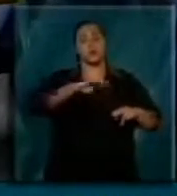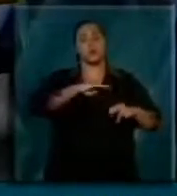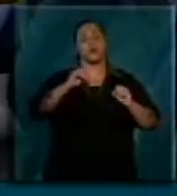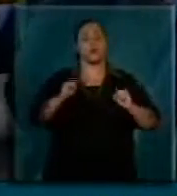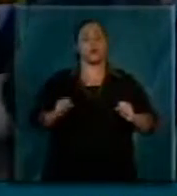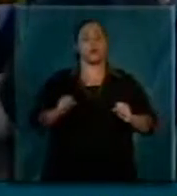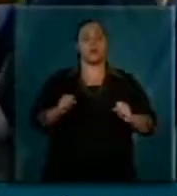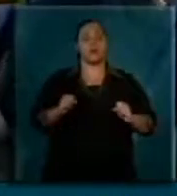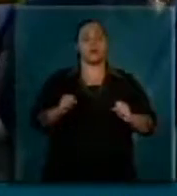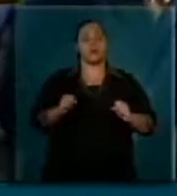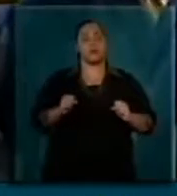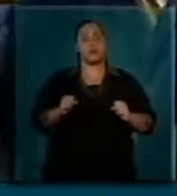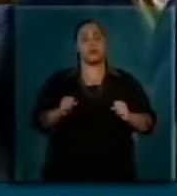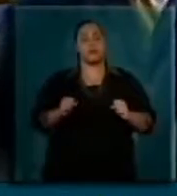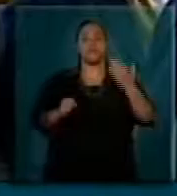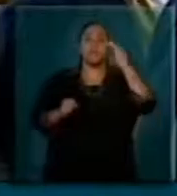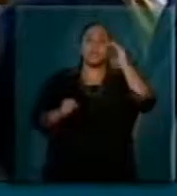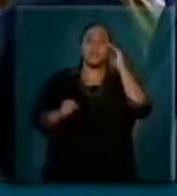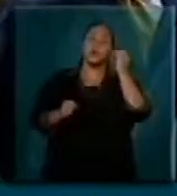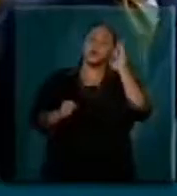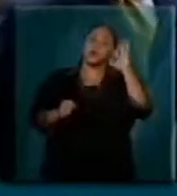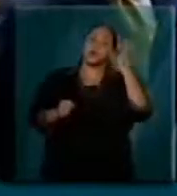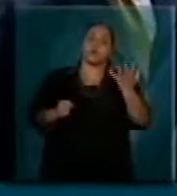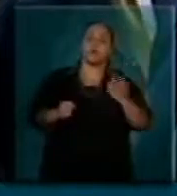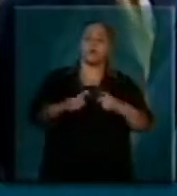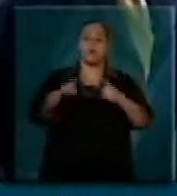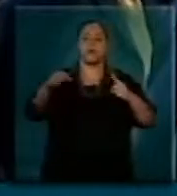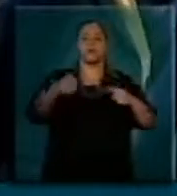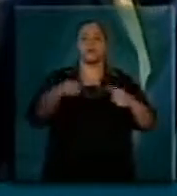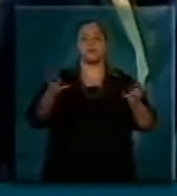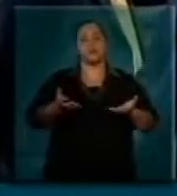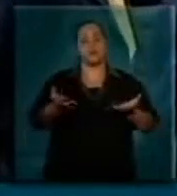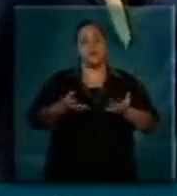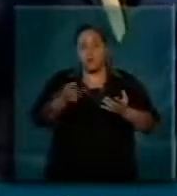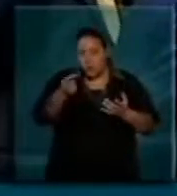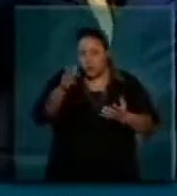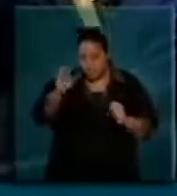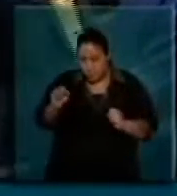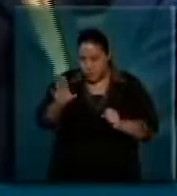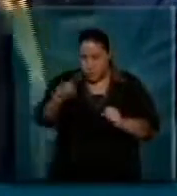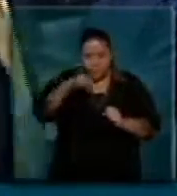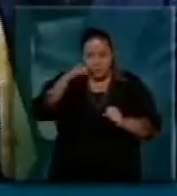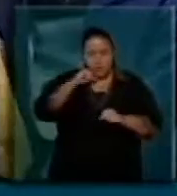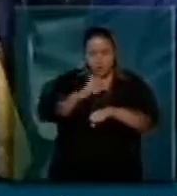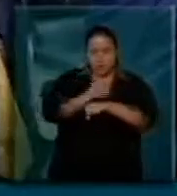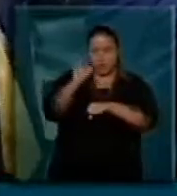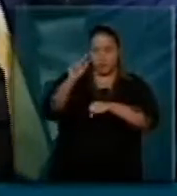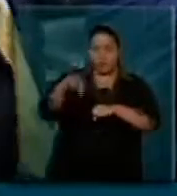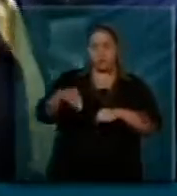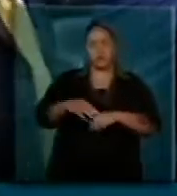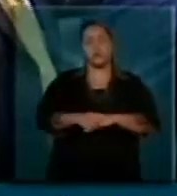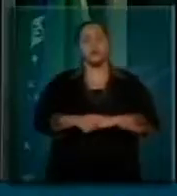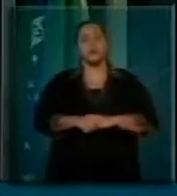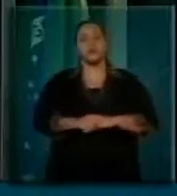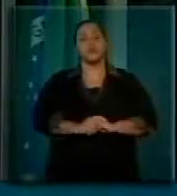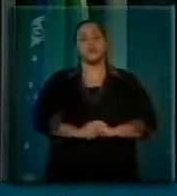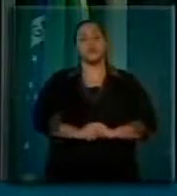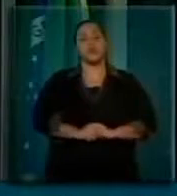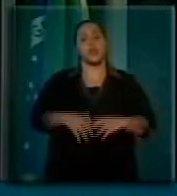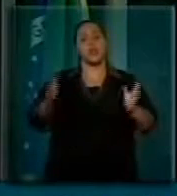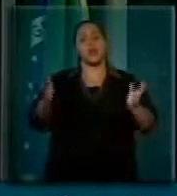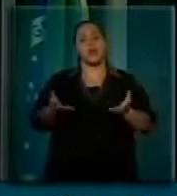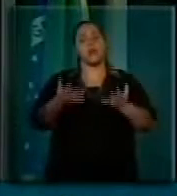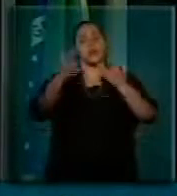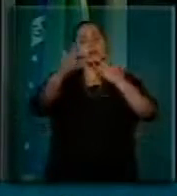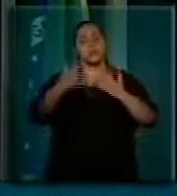até entender qual a saída. Mas eu quero, e já lhe darei uma parte, senador Arthur Vigílio, quero